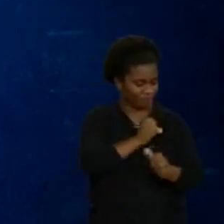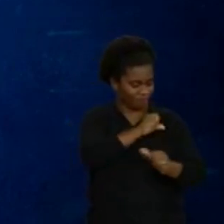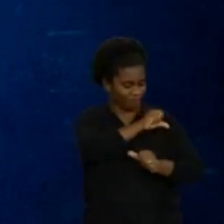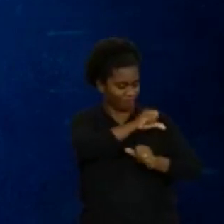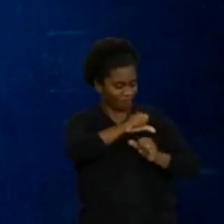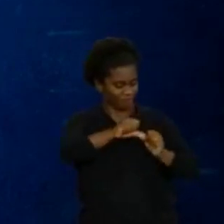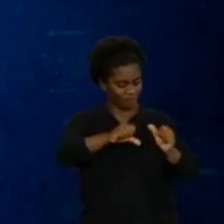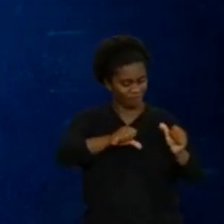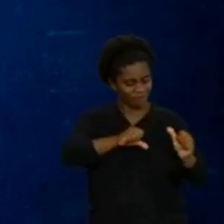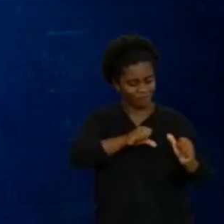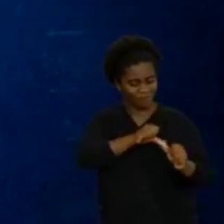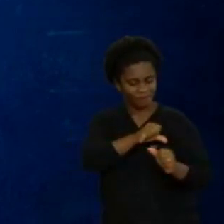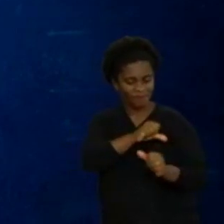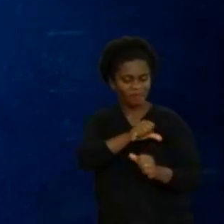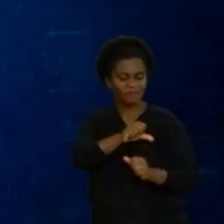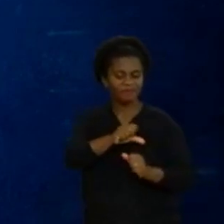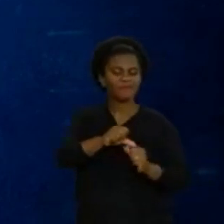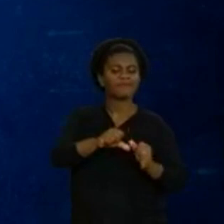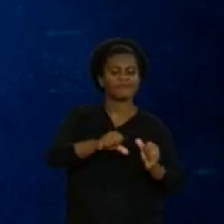renova meu